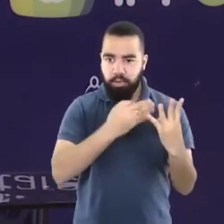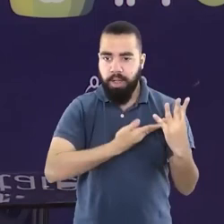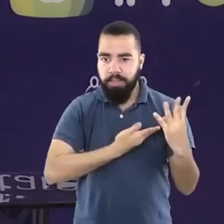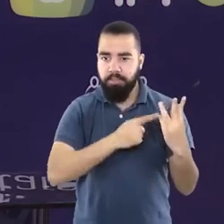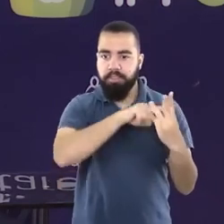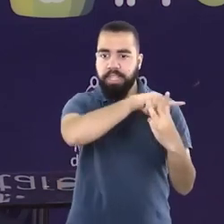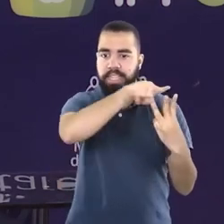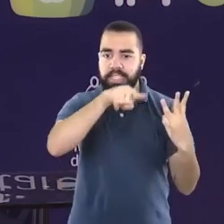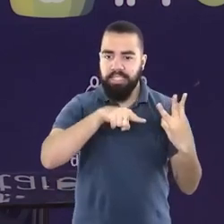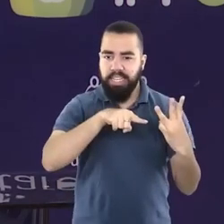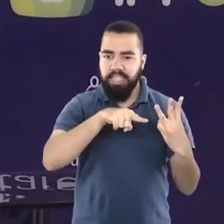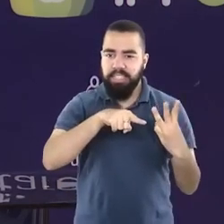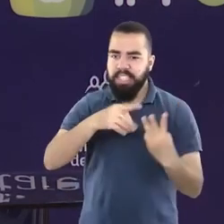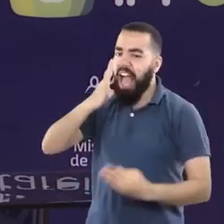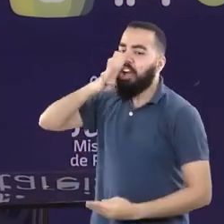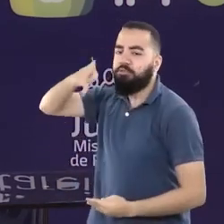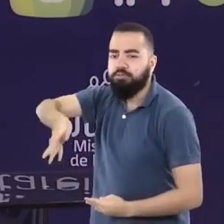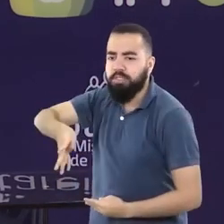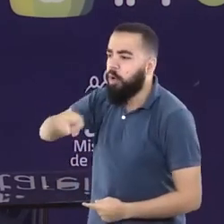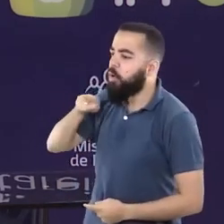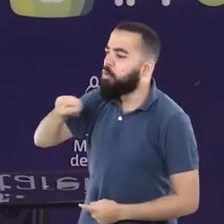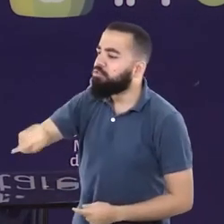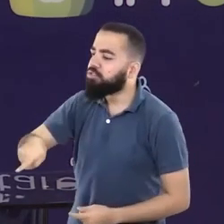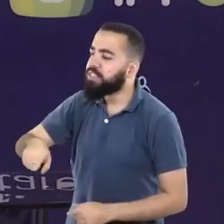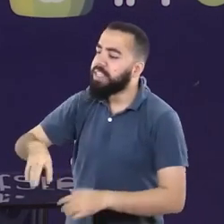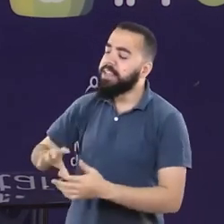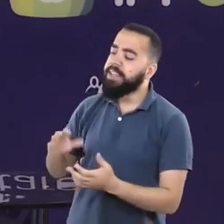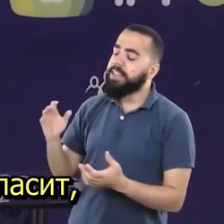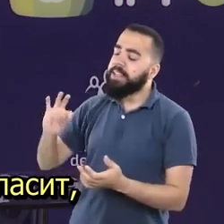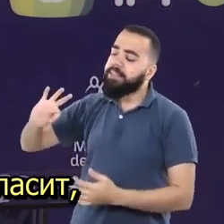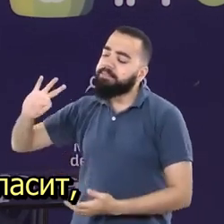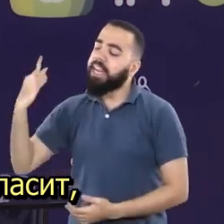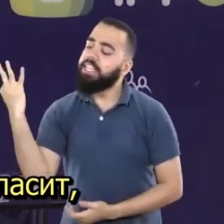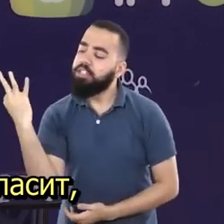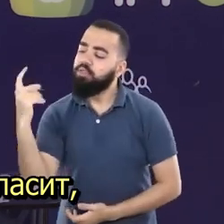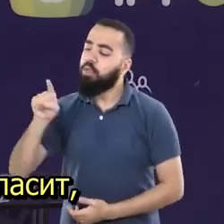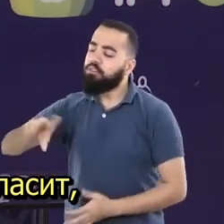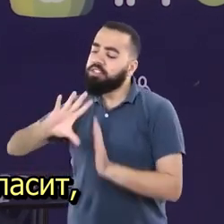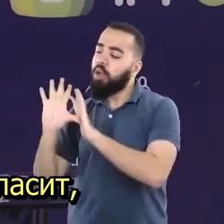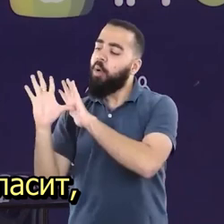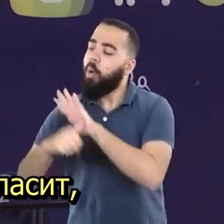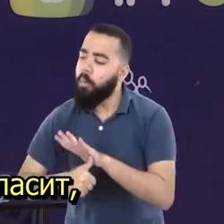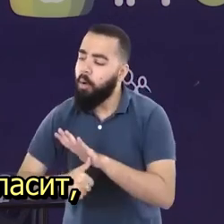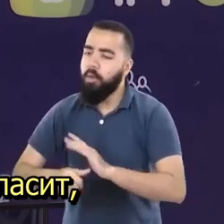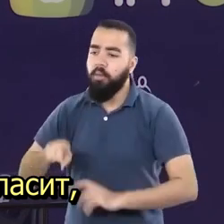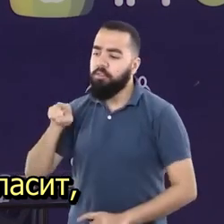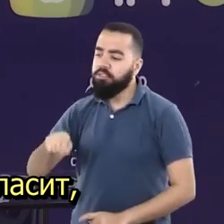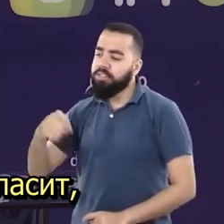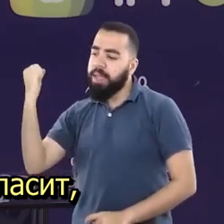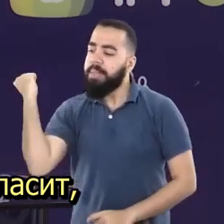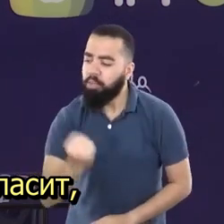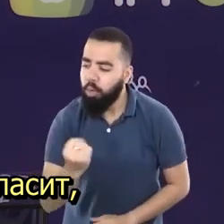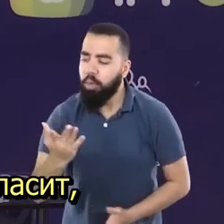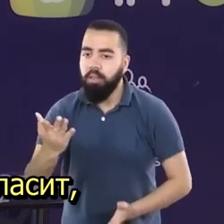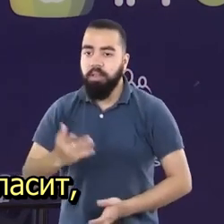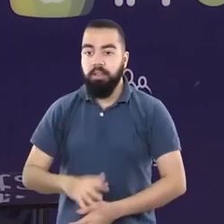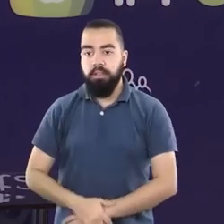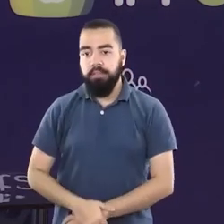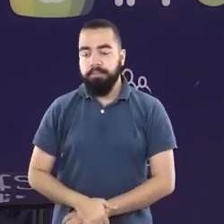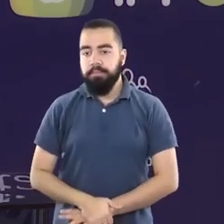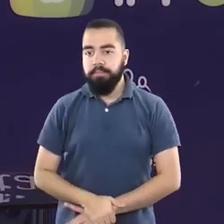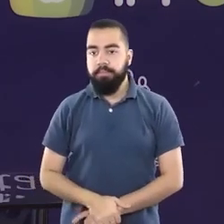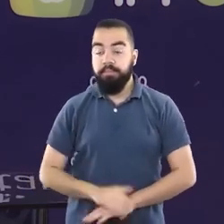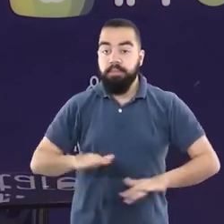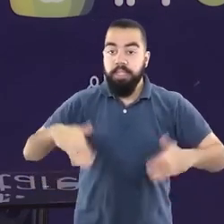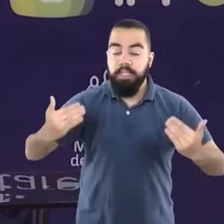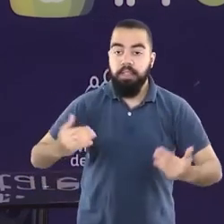adultério, de ladruagem e de desonestidade. Nessa conjuntura tão dramática, diz a Bíblia,